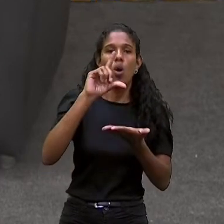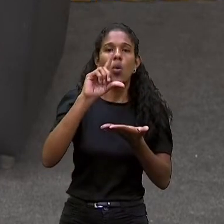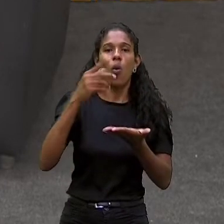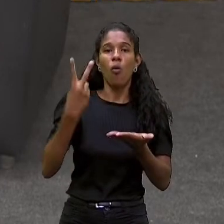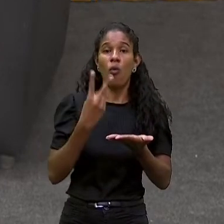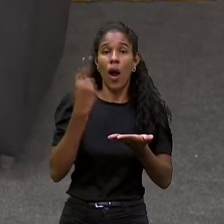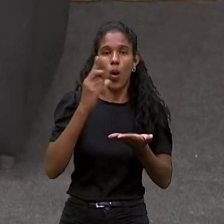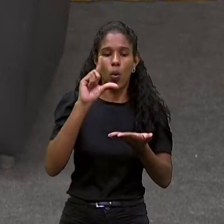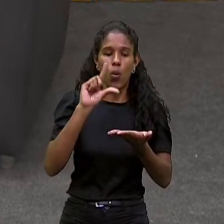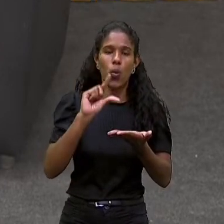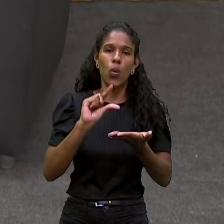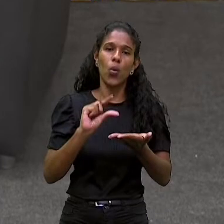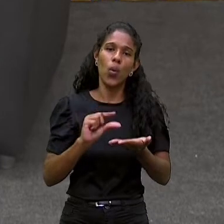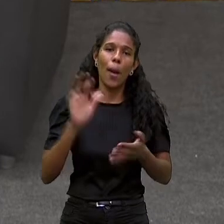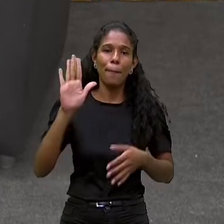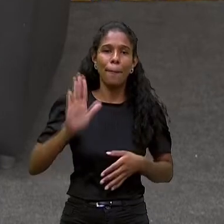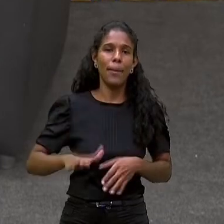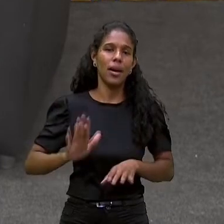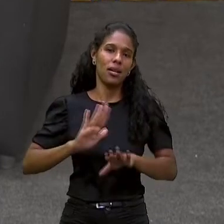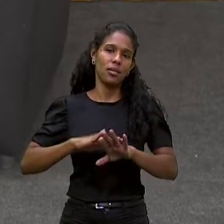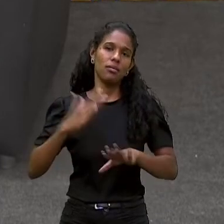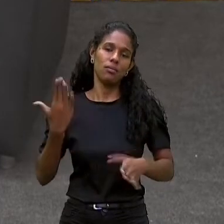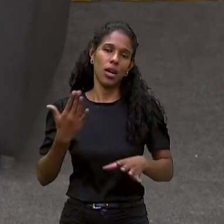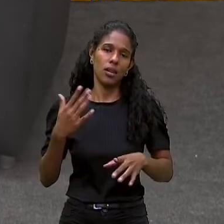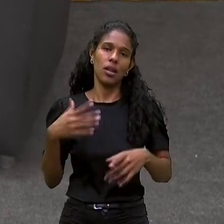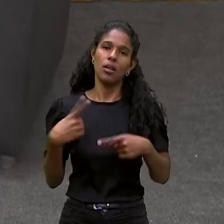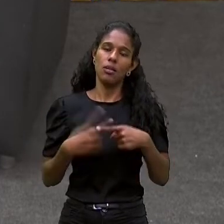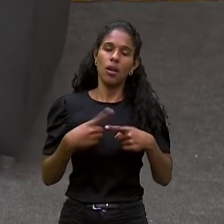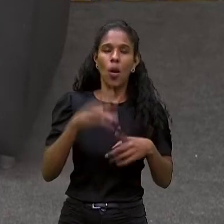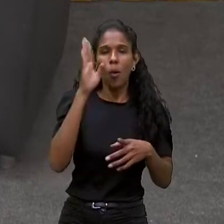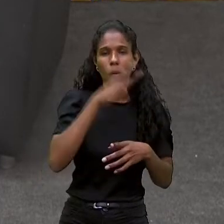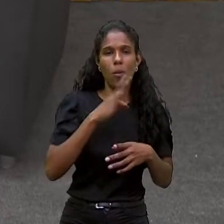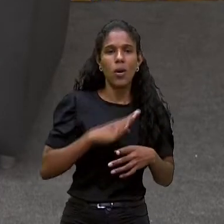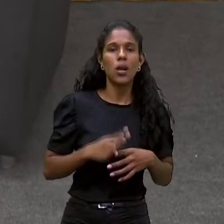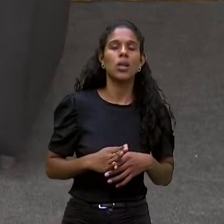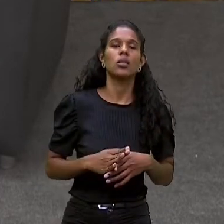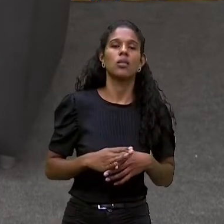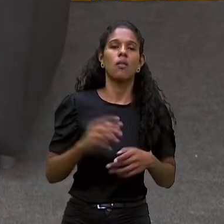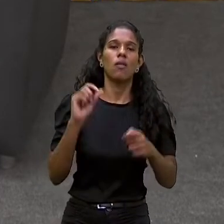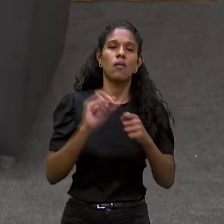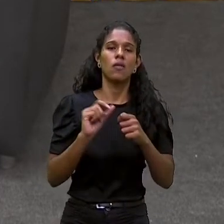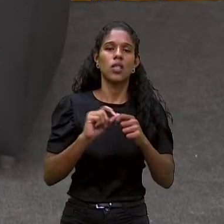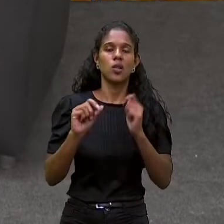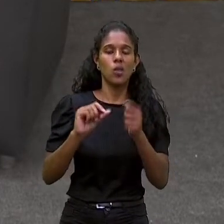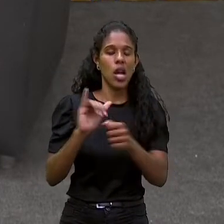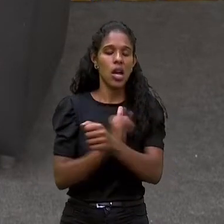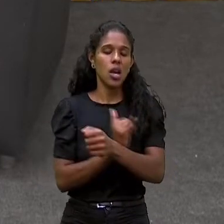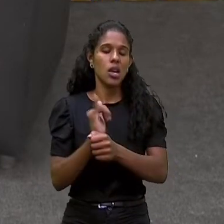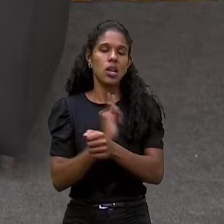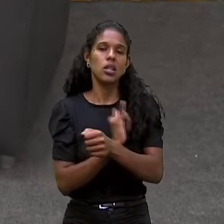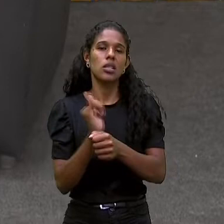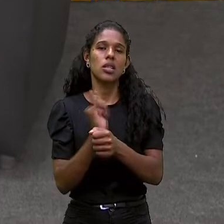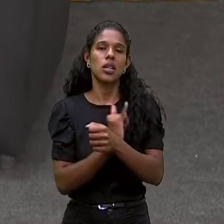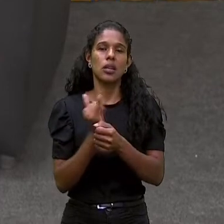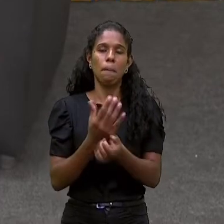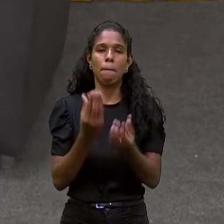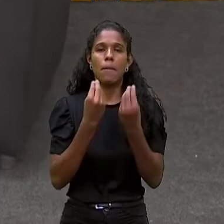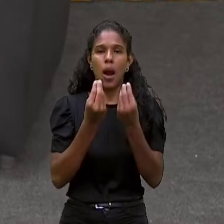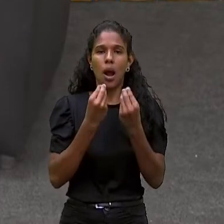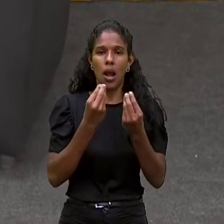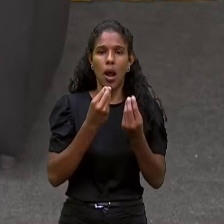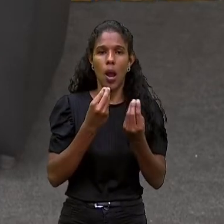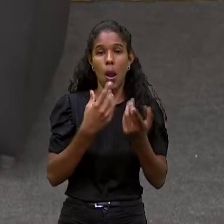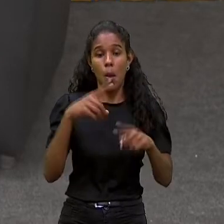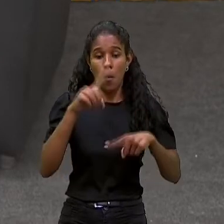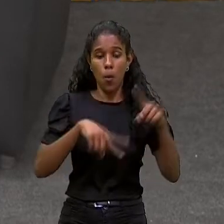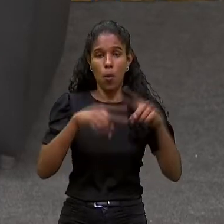para comercializar com a China, vai ter que descarregar um pouco no mercado interno esse